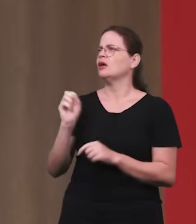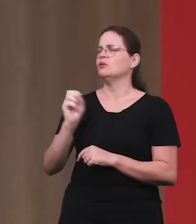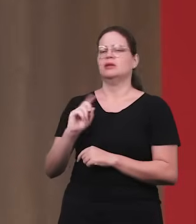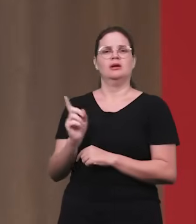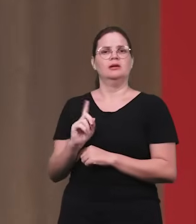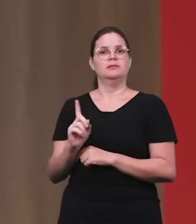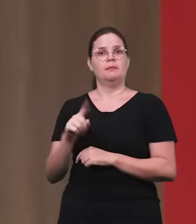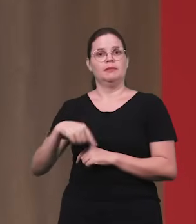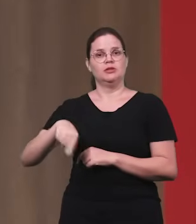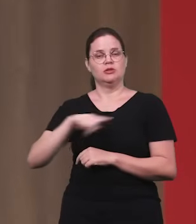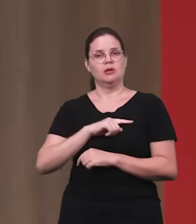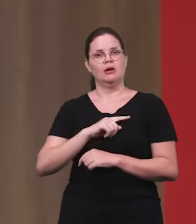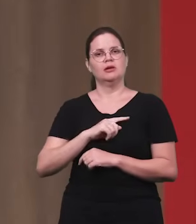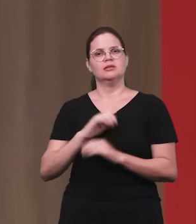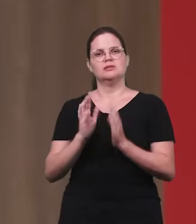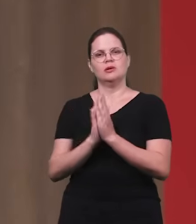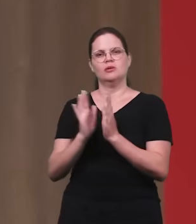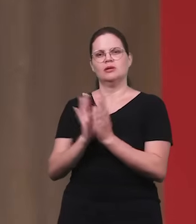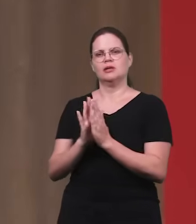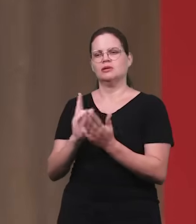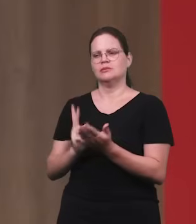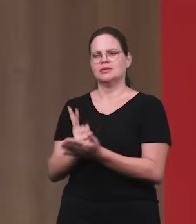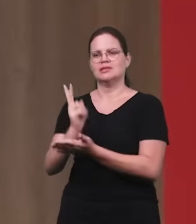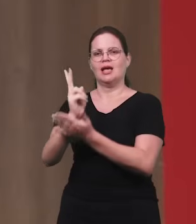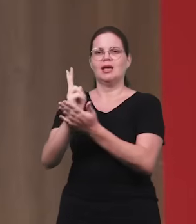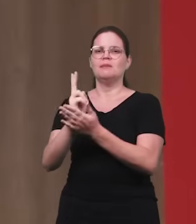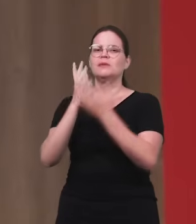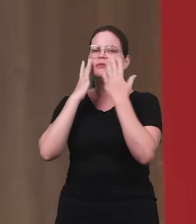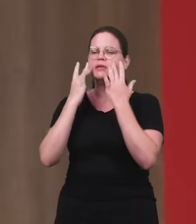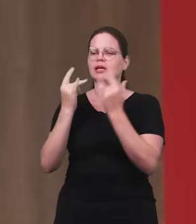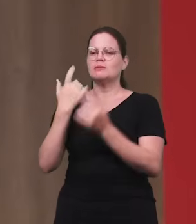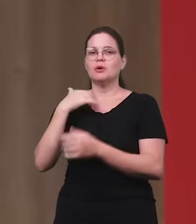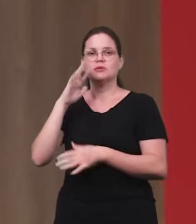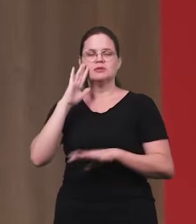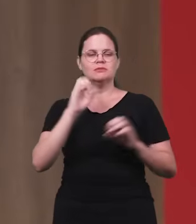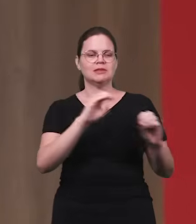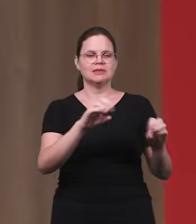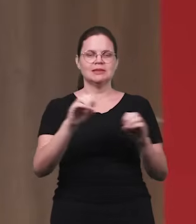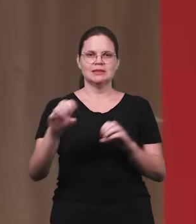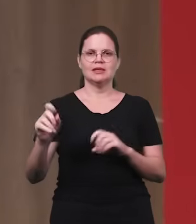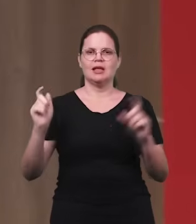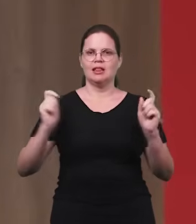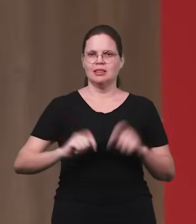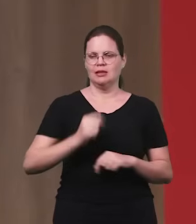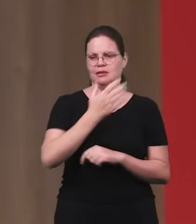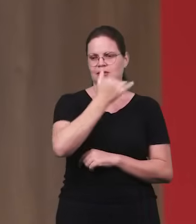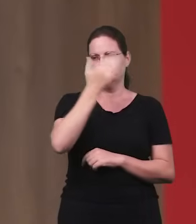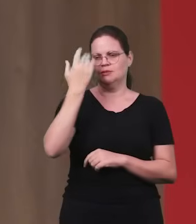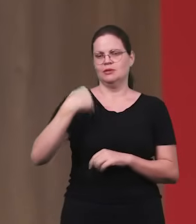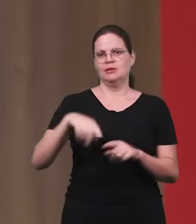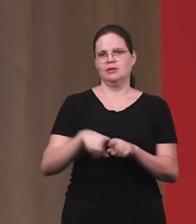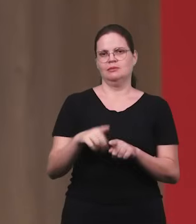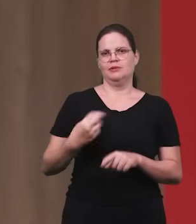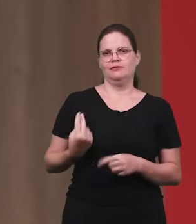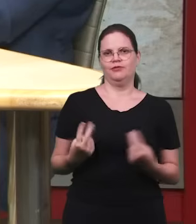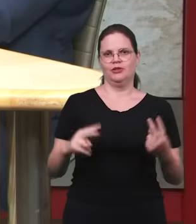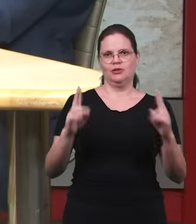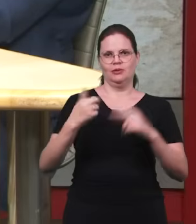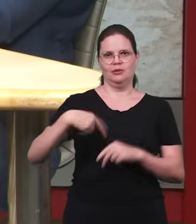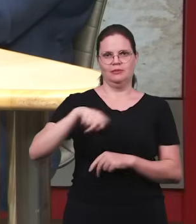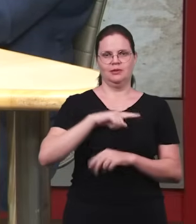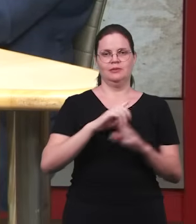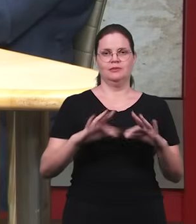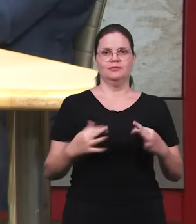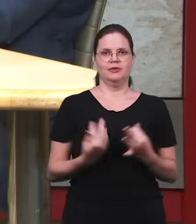o que nós plantamos com temor a Deus vai gerar sabedoria, vai gerar vitória para a nossa casa. Né? E por certo